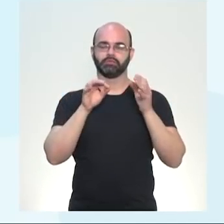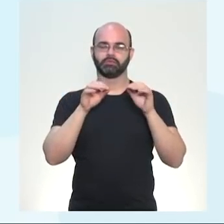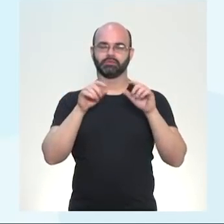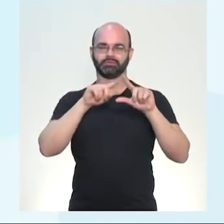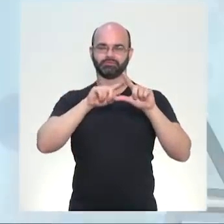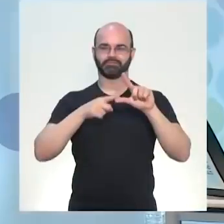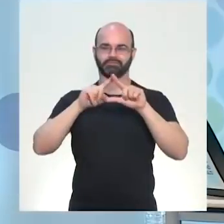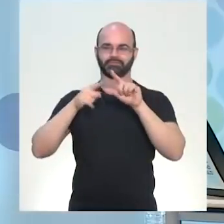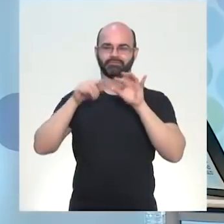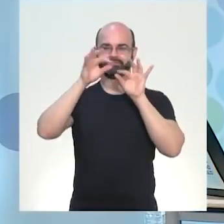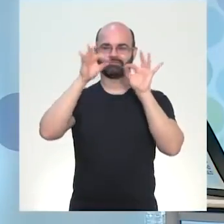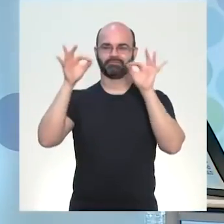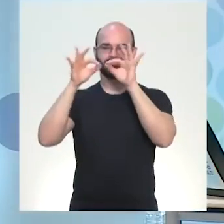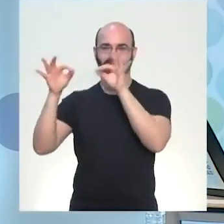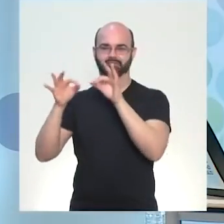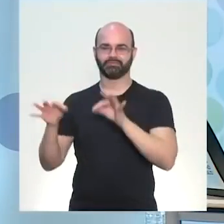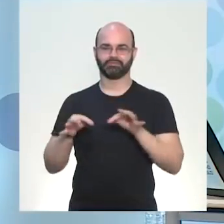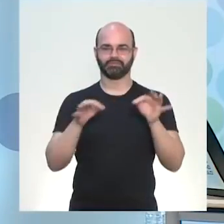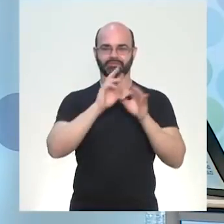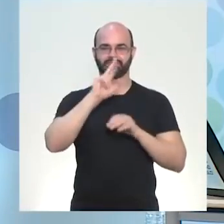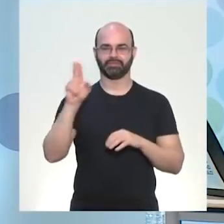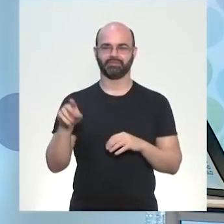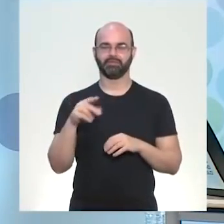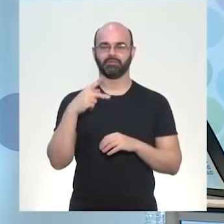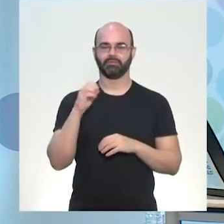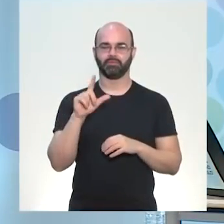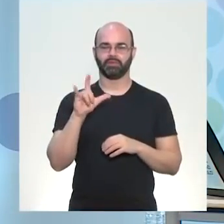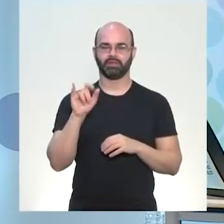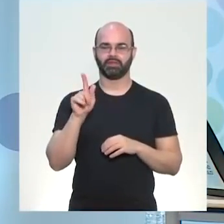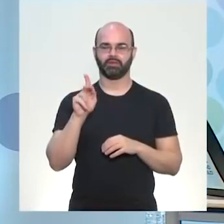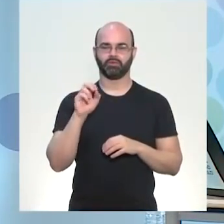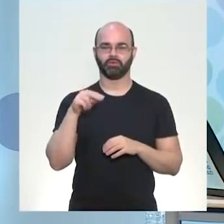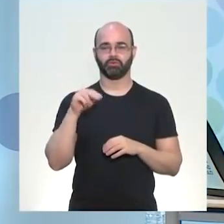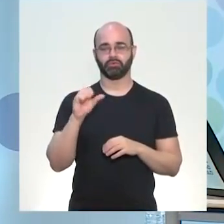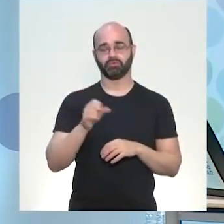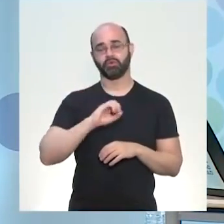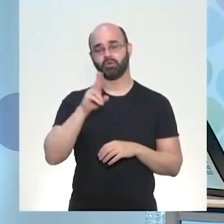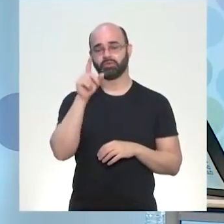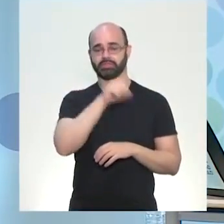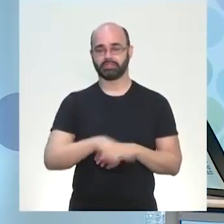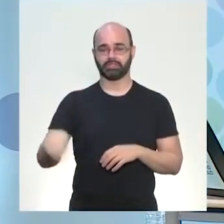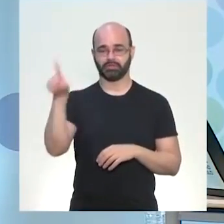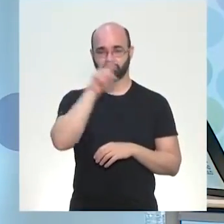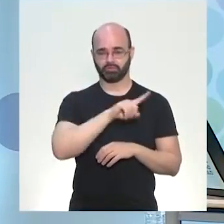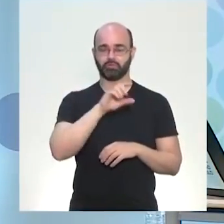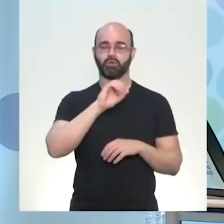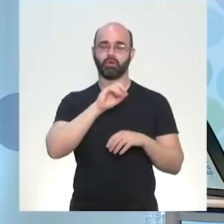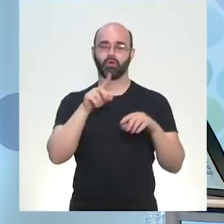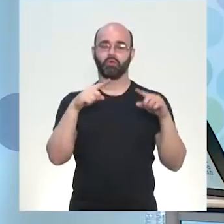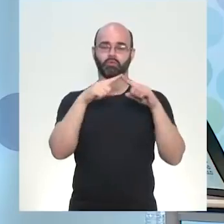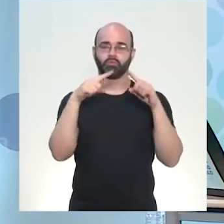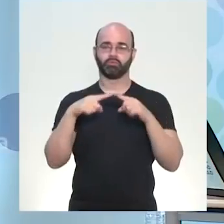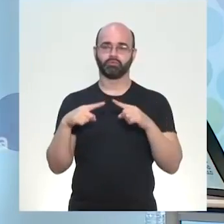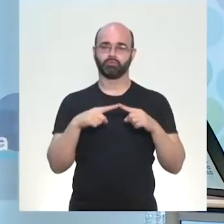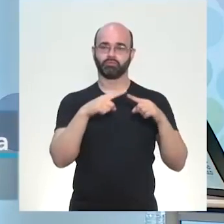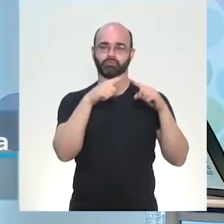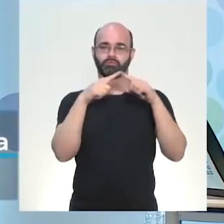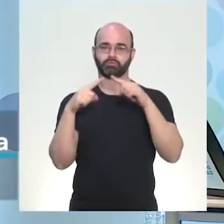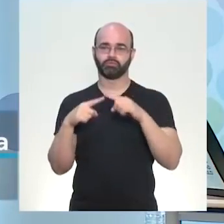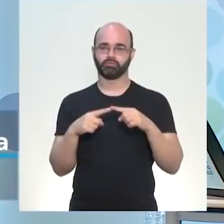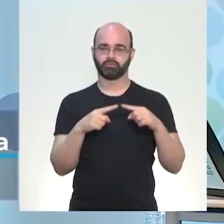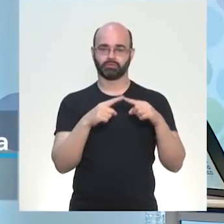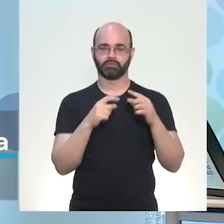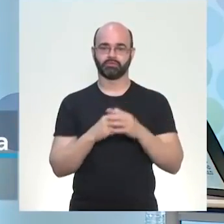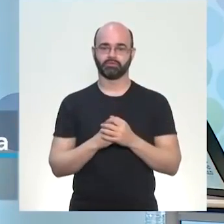isso nas aulas do sexto ano, né? Eu tenho essas duas hipóteses. Ou ela é um círculo, ou ela é um polígono. Círculo quer dizer que ela não